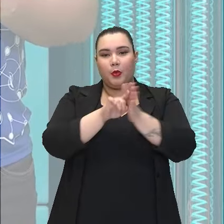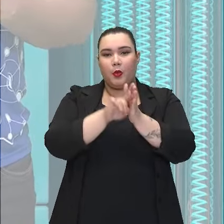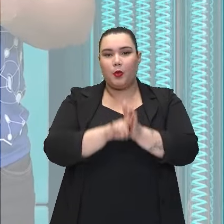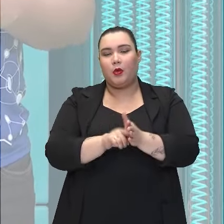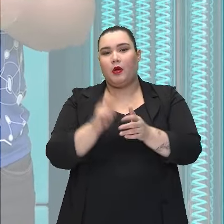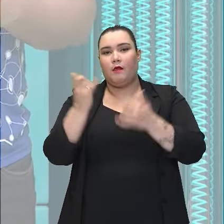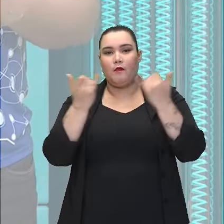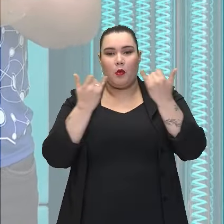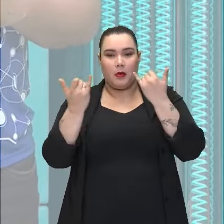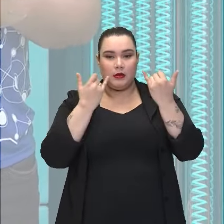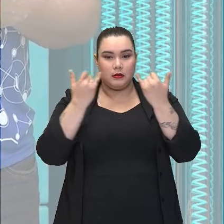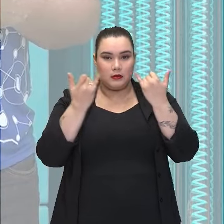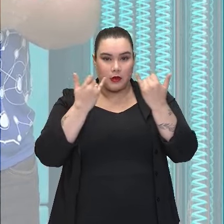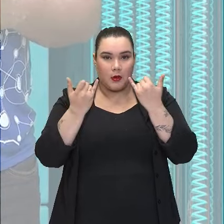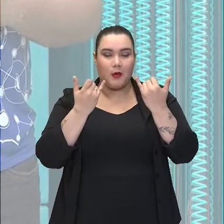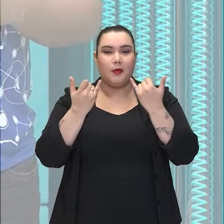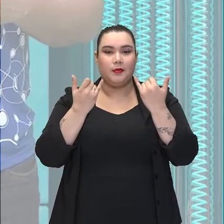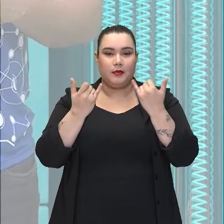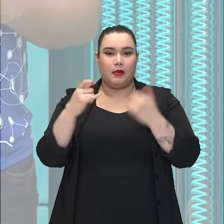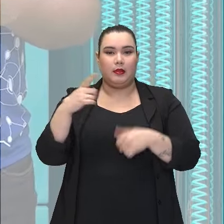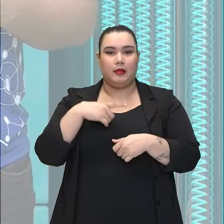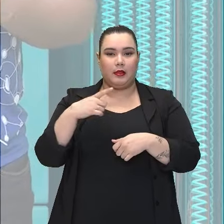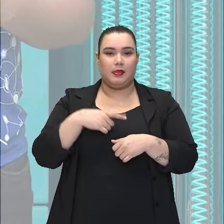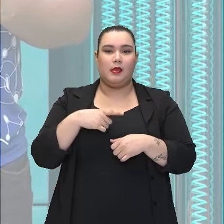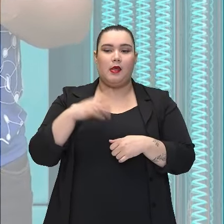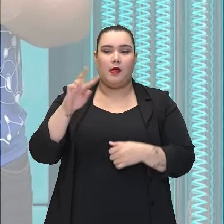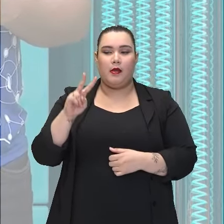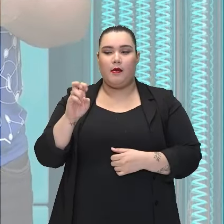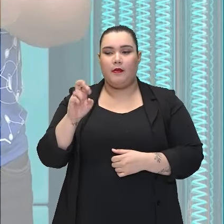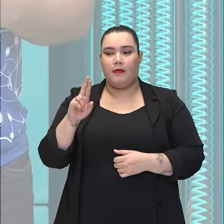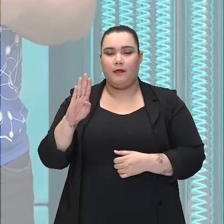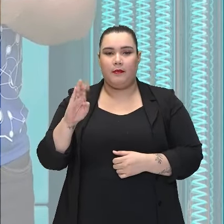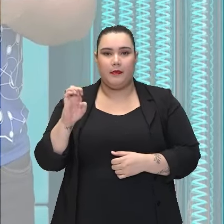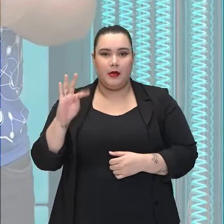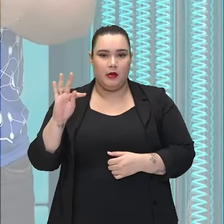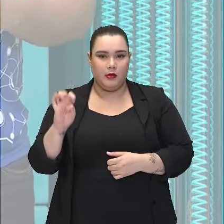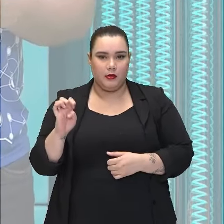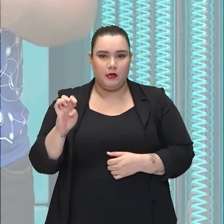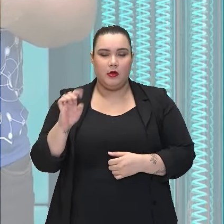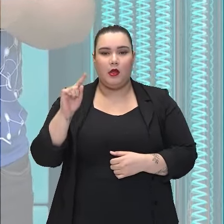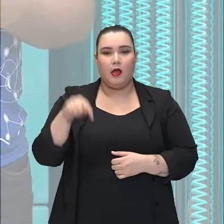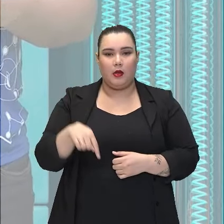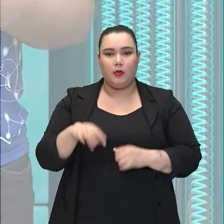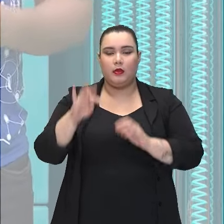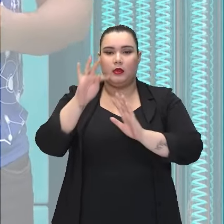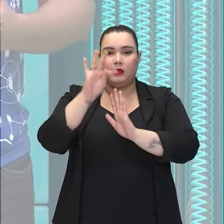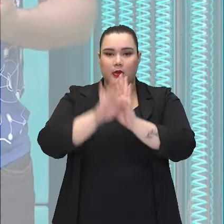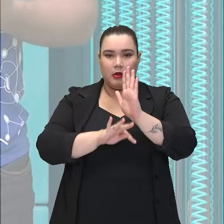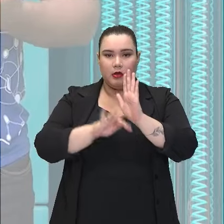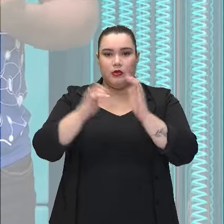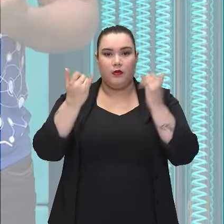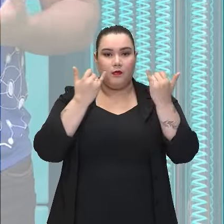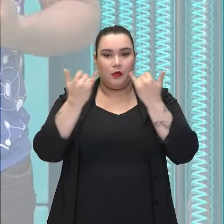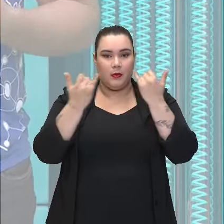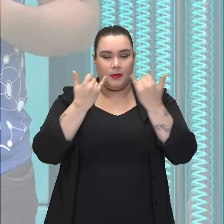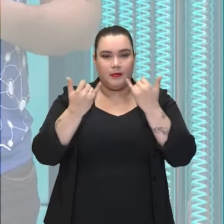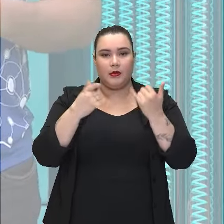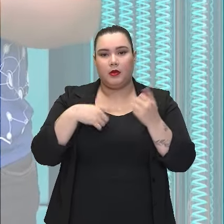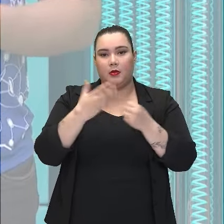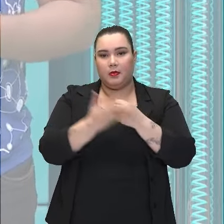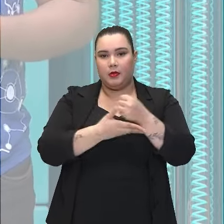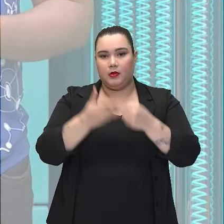em uma enciclopédia, que pega um verbete, você ali está procurando textos, encontra informações que são